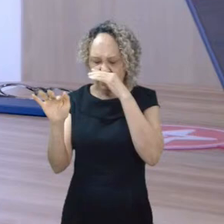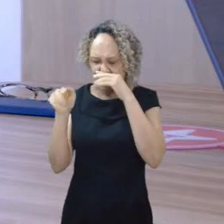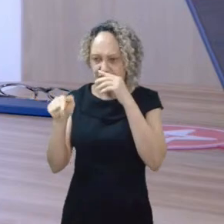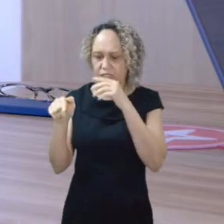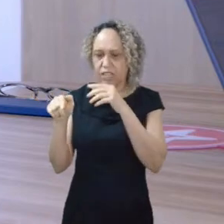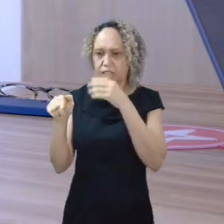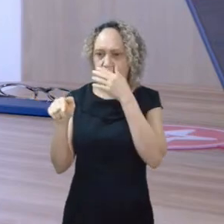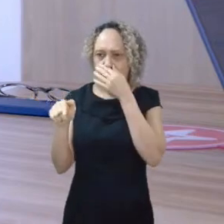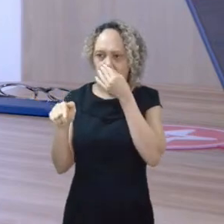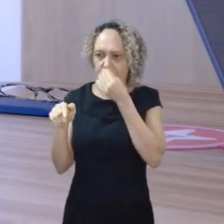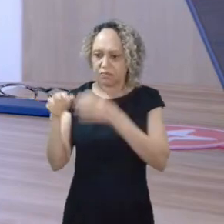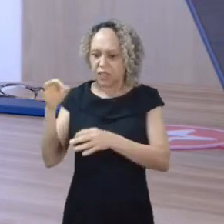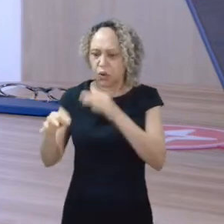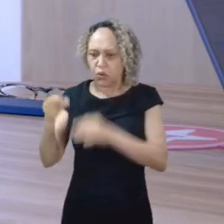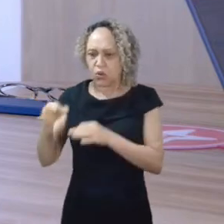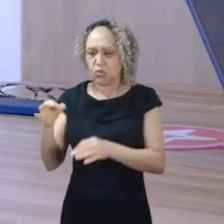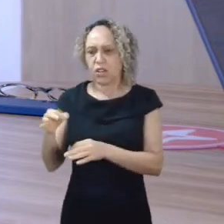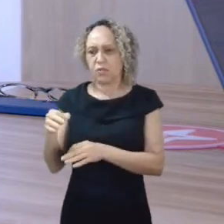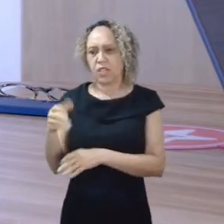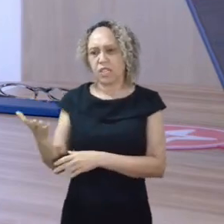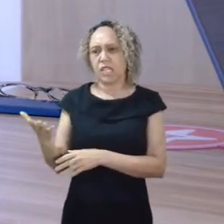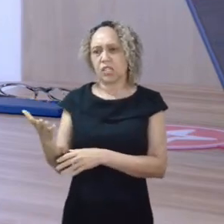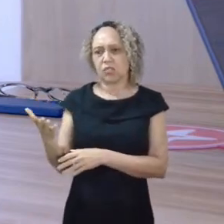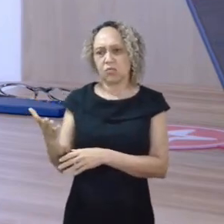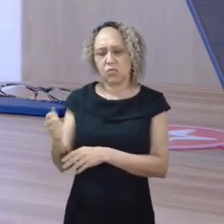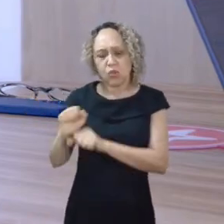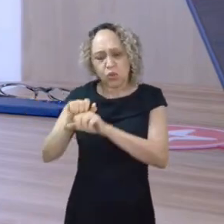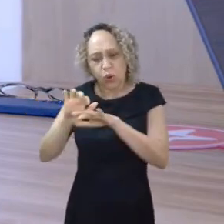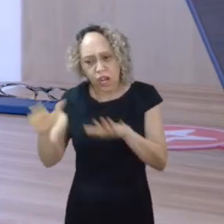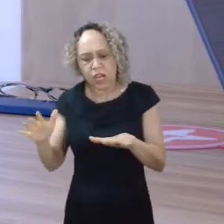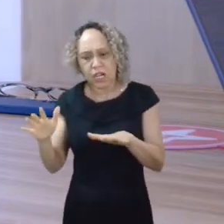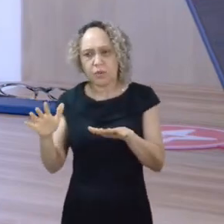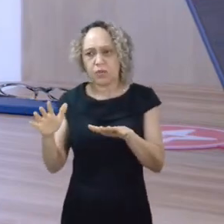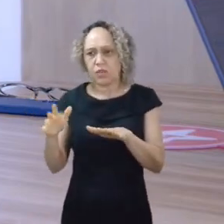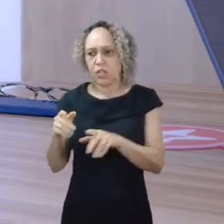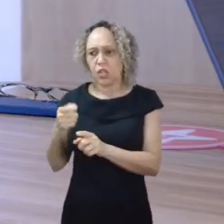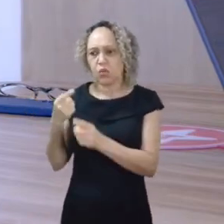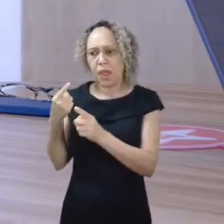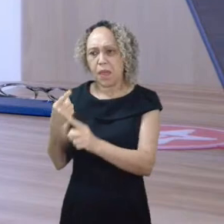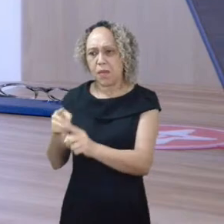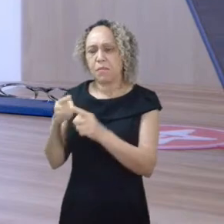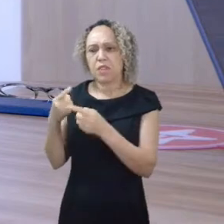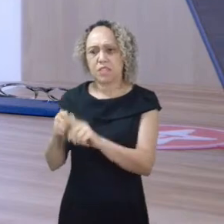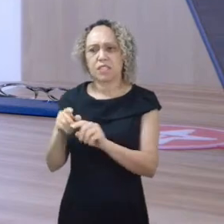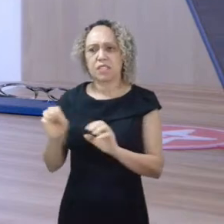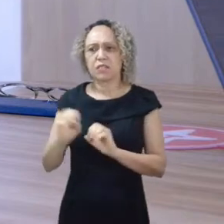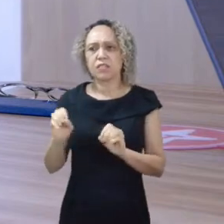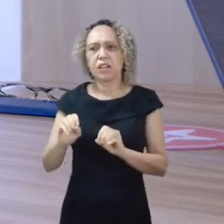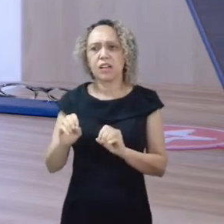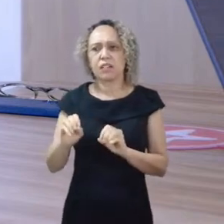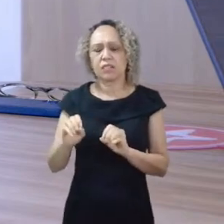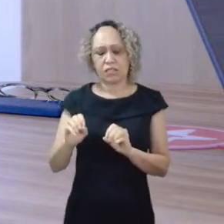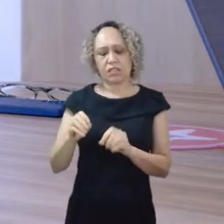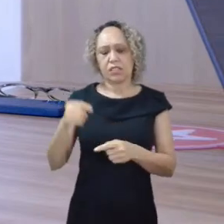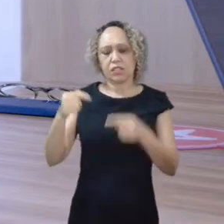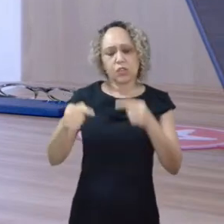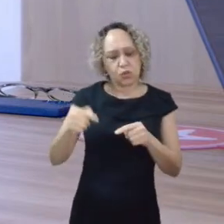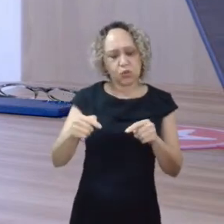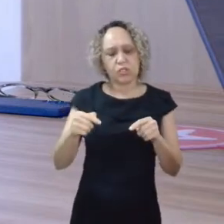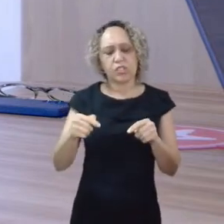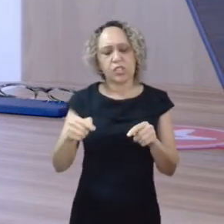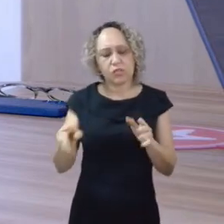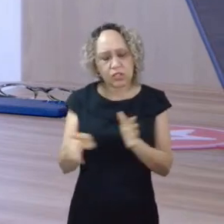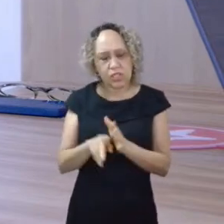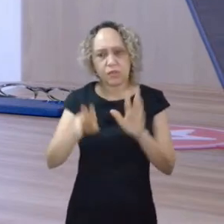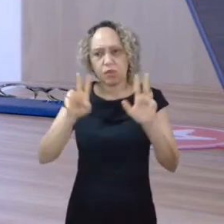está sendo discutido esse tipo de perseguição. Está sendo discutido interesses realmente econômicos por trás do que é o papel das plataformas. Então a